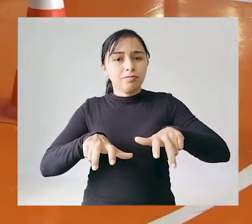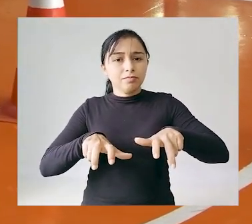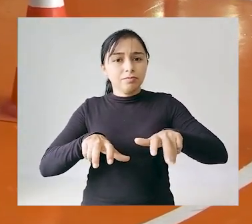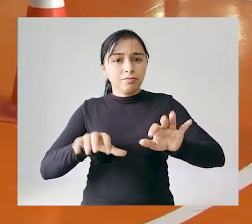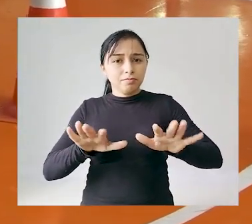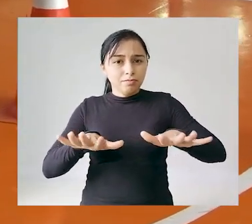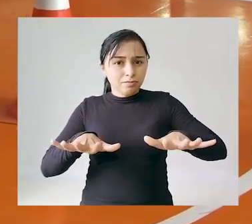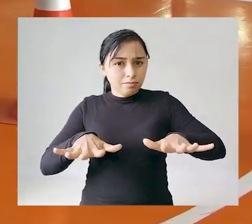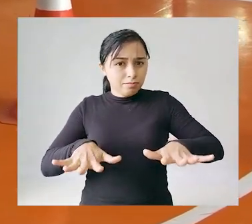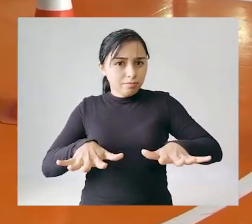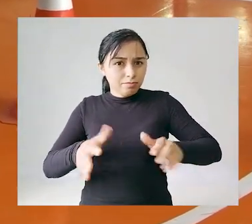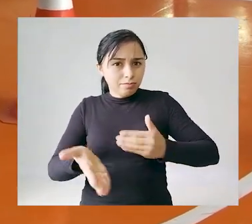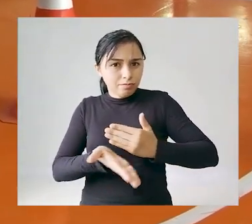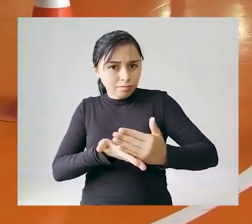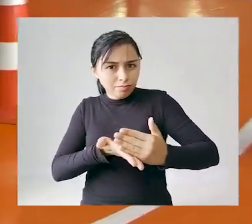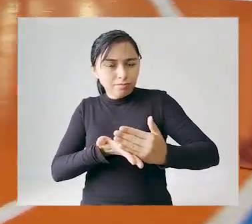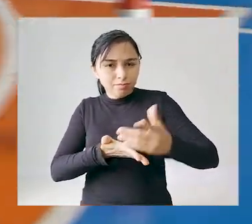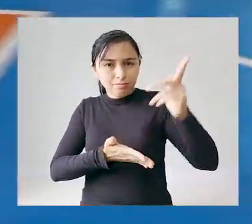Prontos.